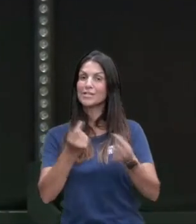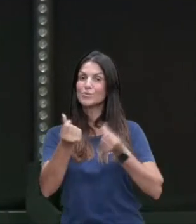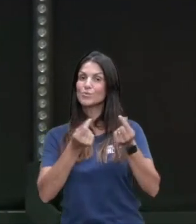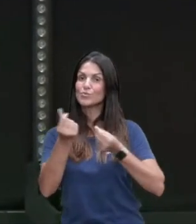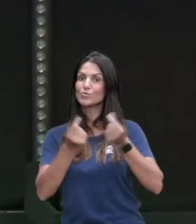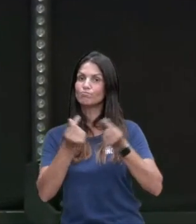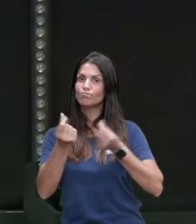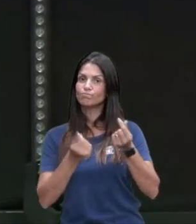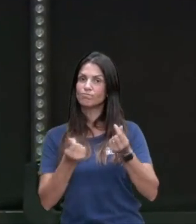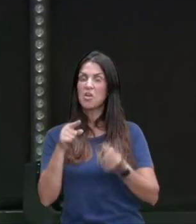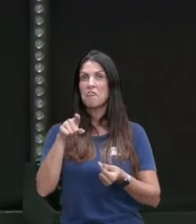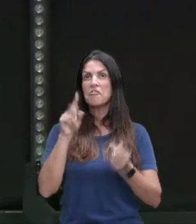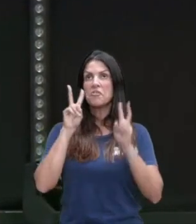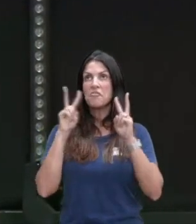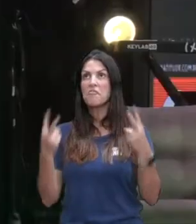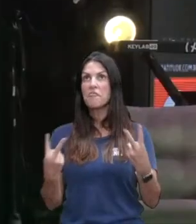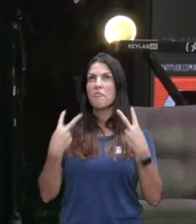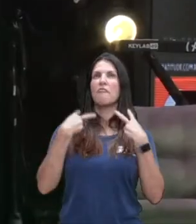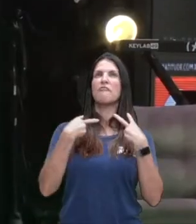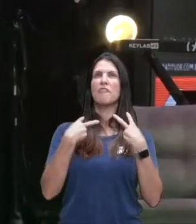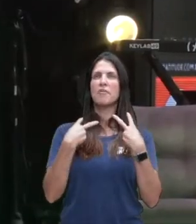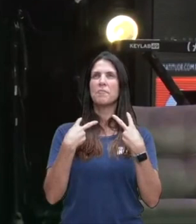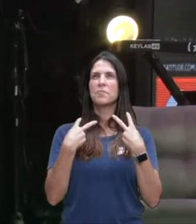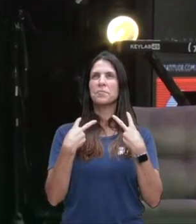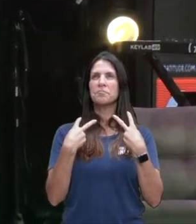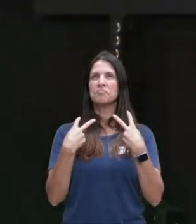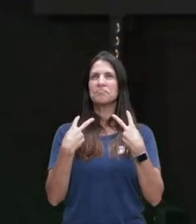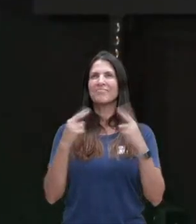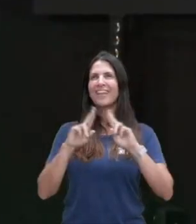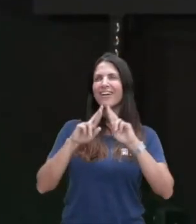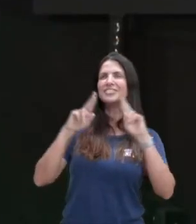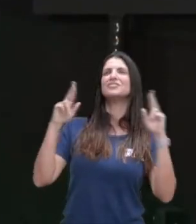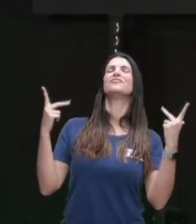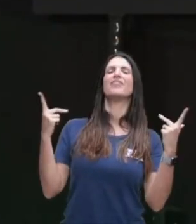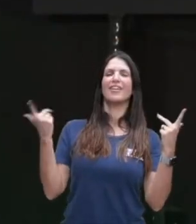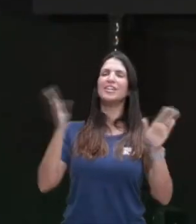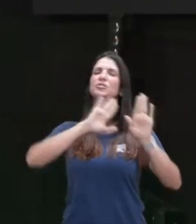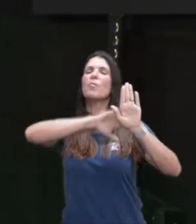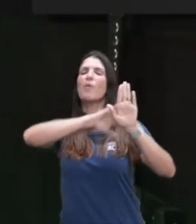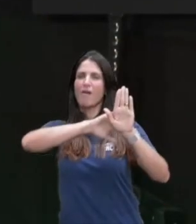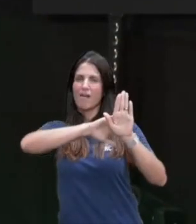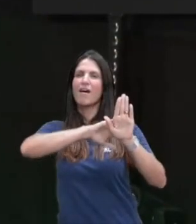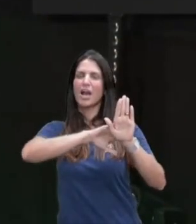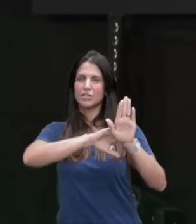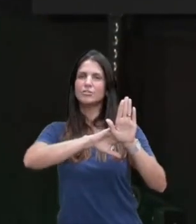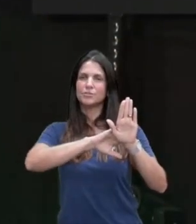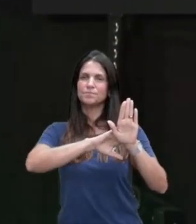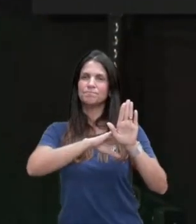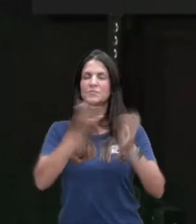se você se ver e numa outra esfera e não no seu real valor quem tá me